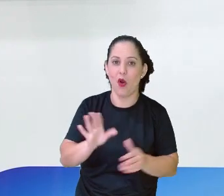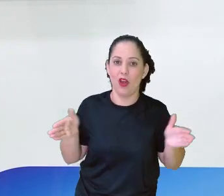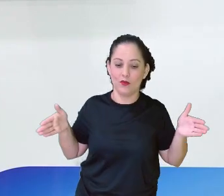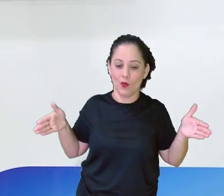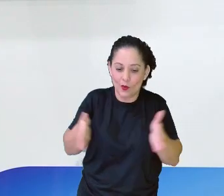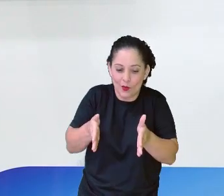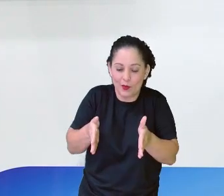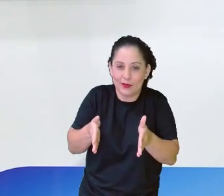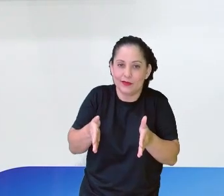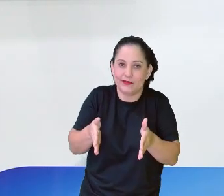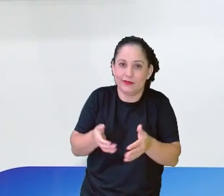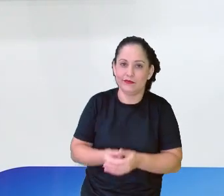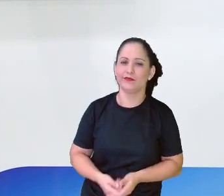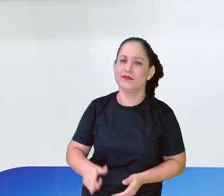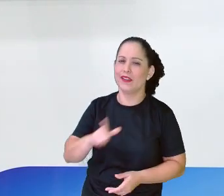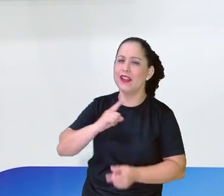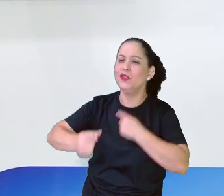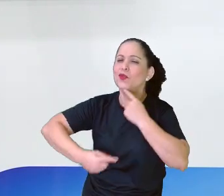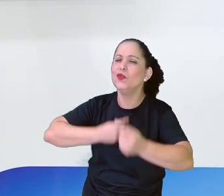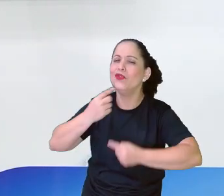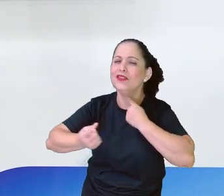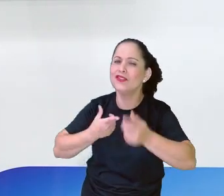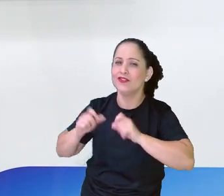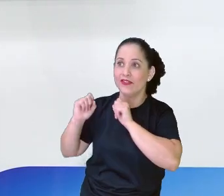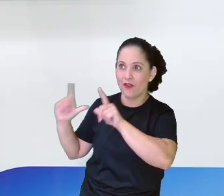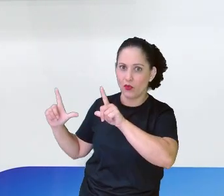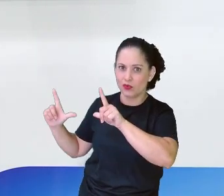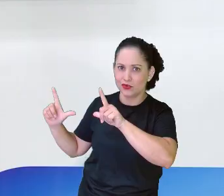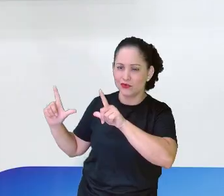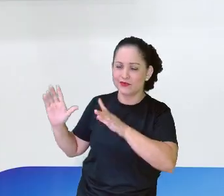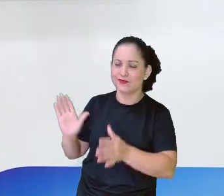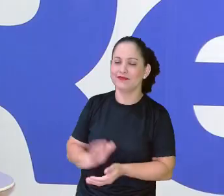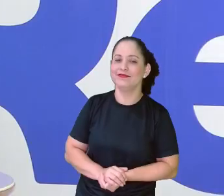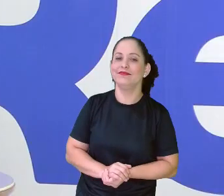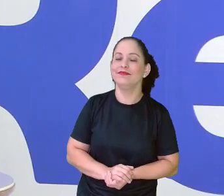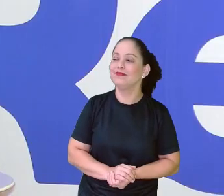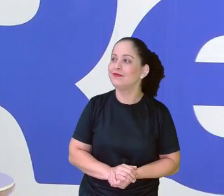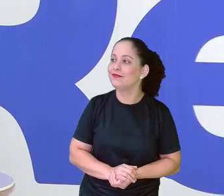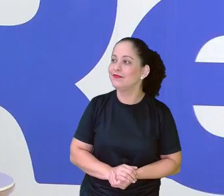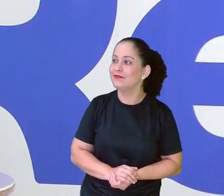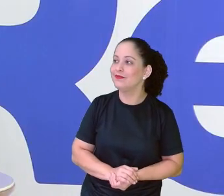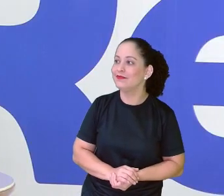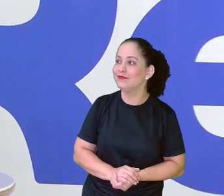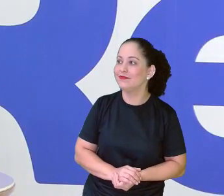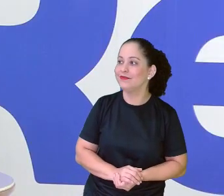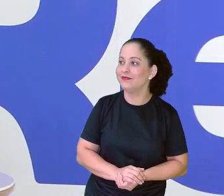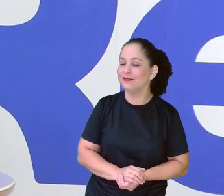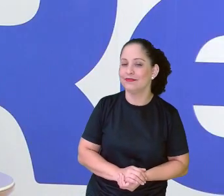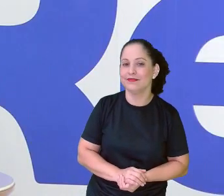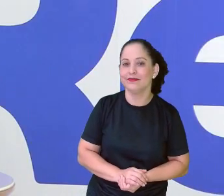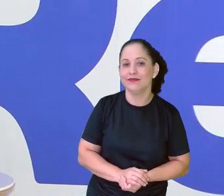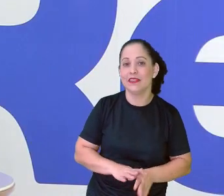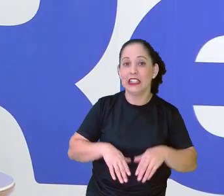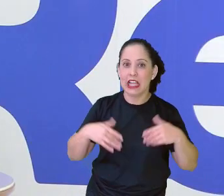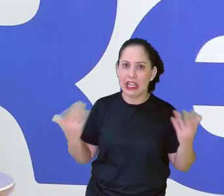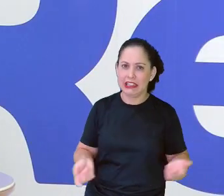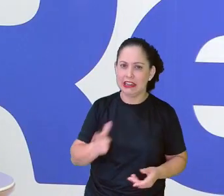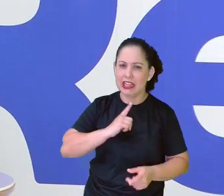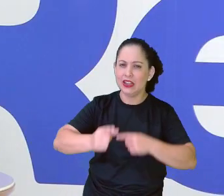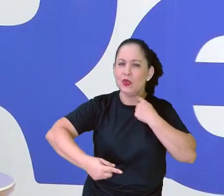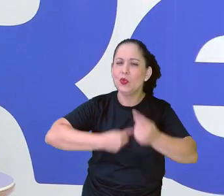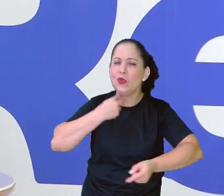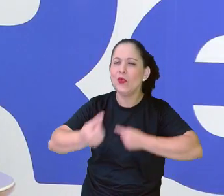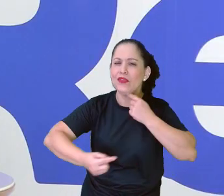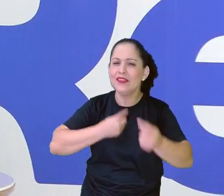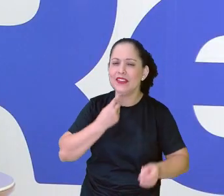com alguma dúvida em relação às fotos, professora Mauricéia? É o que, professora? Estão com alguma dúvida aqui? Não.